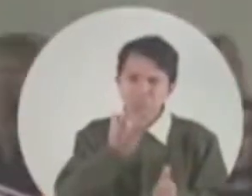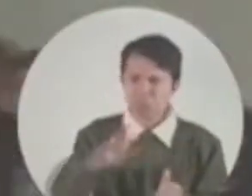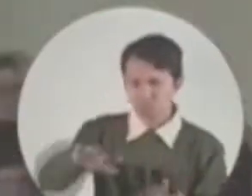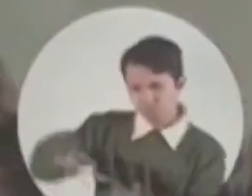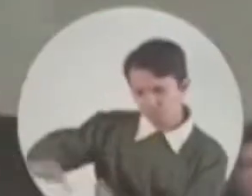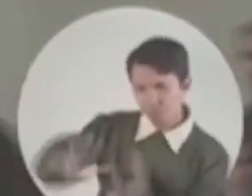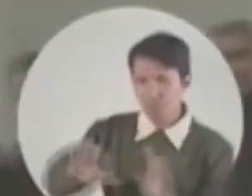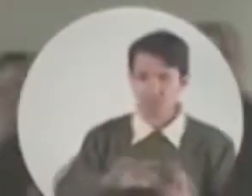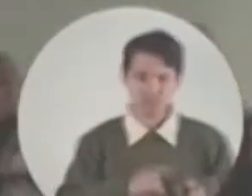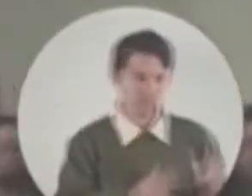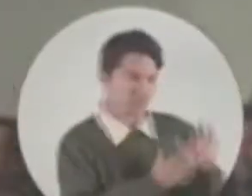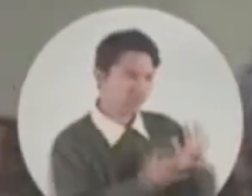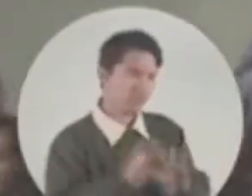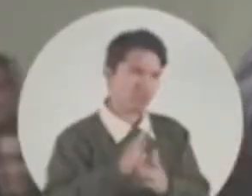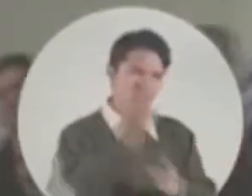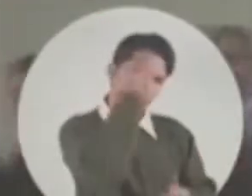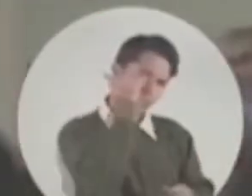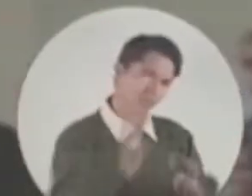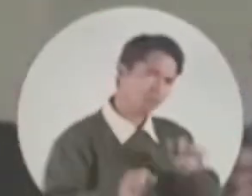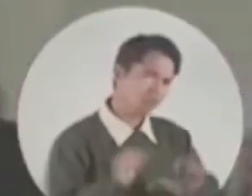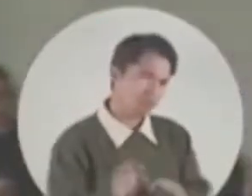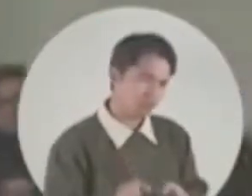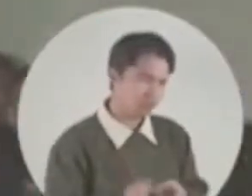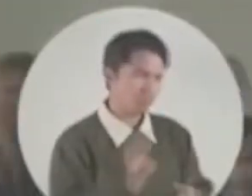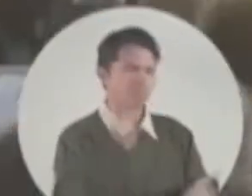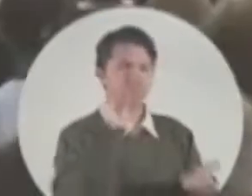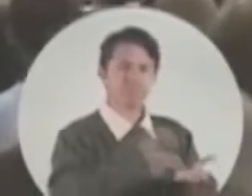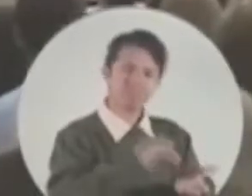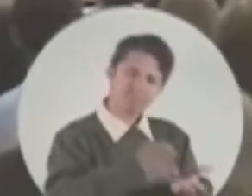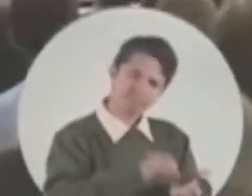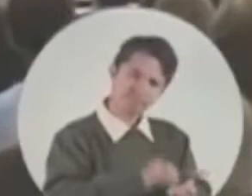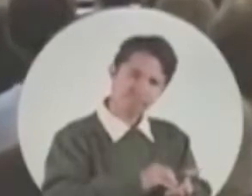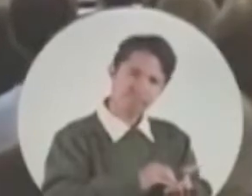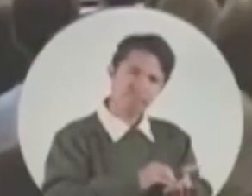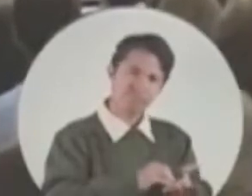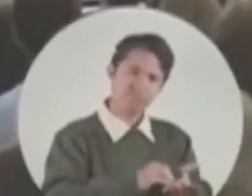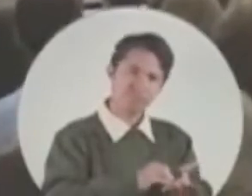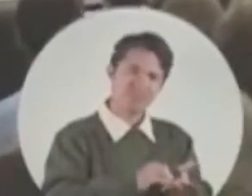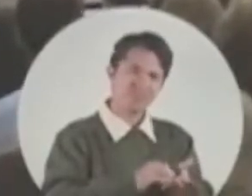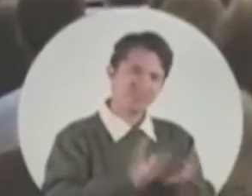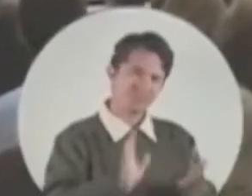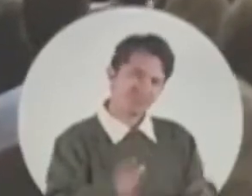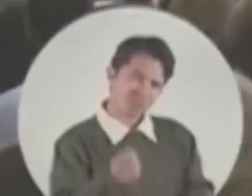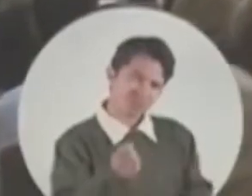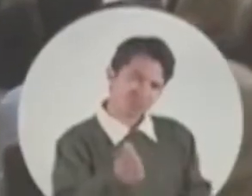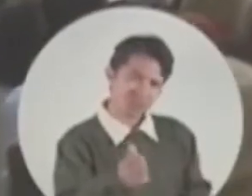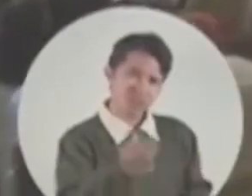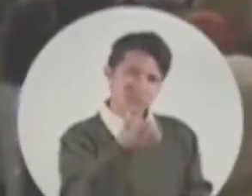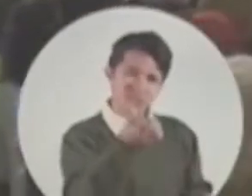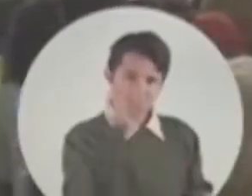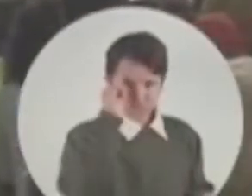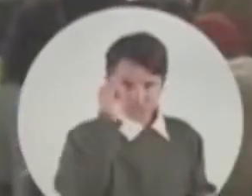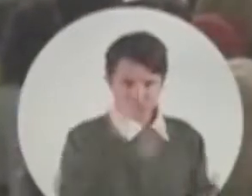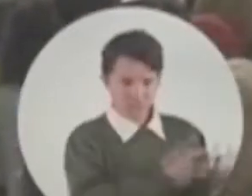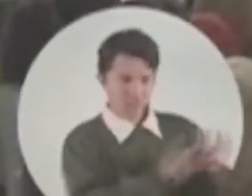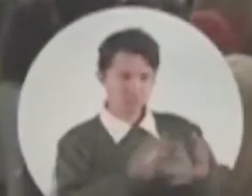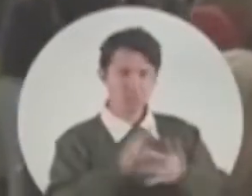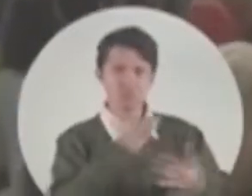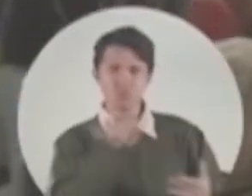cena, Jesus sabia que faltavam cerca de 6 dias para ele